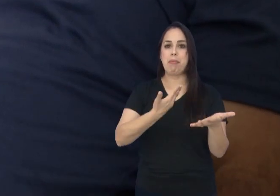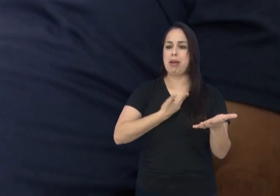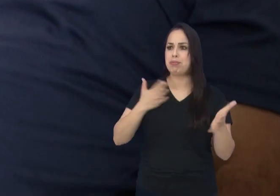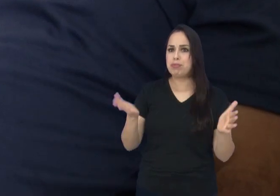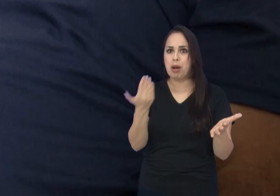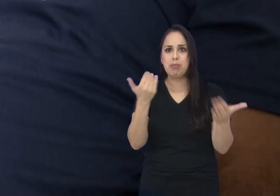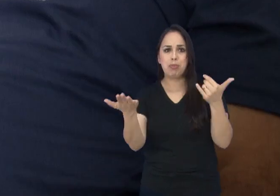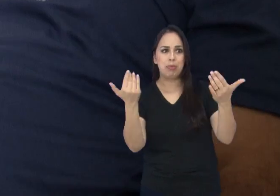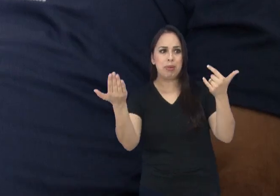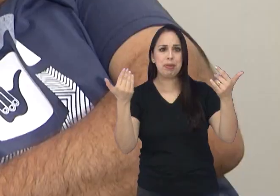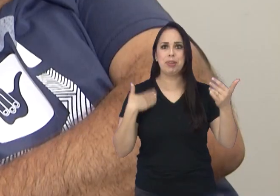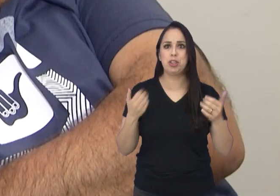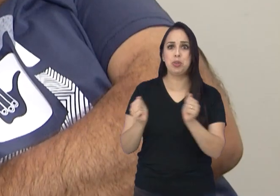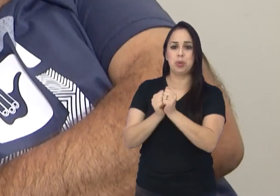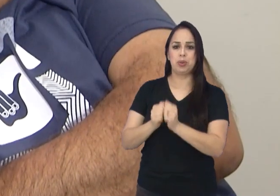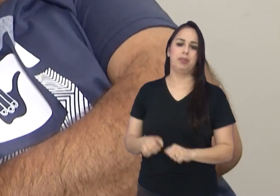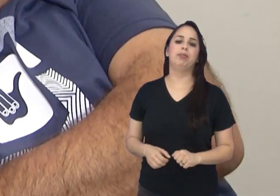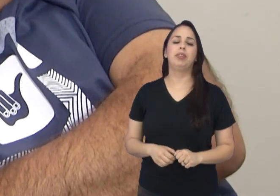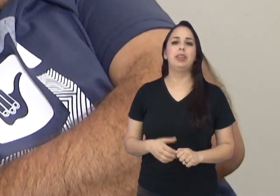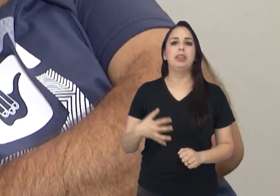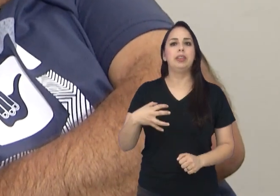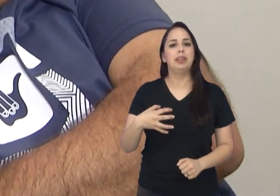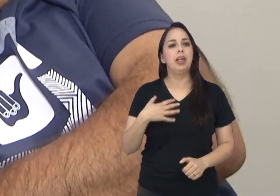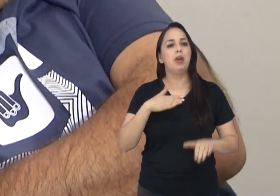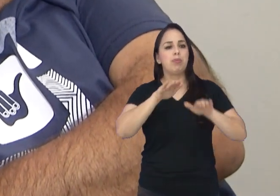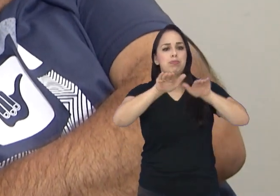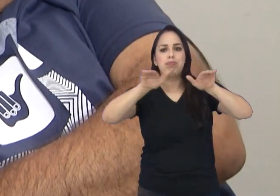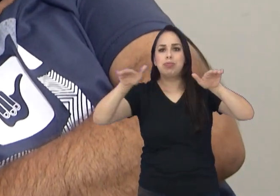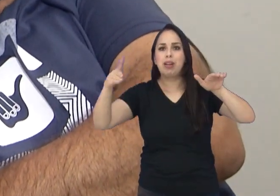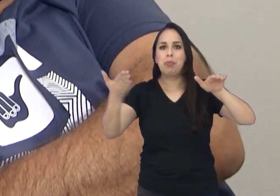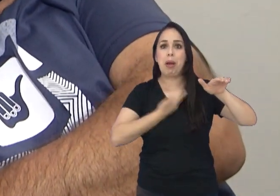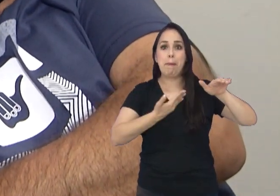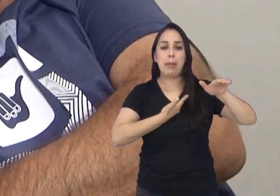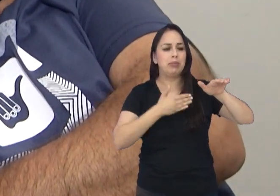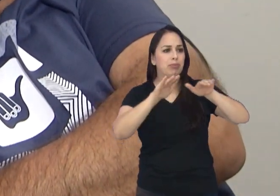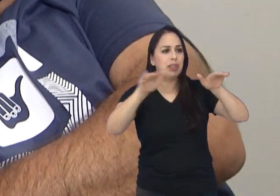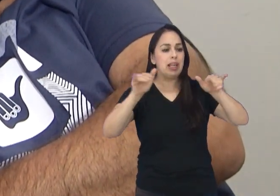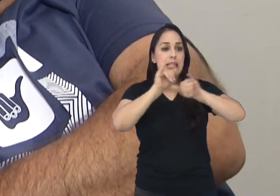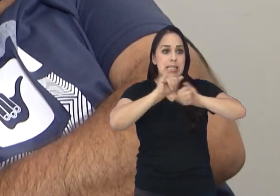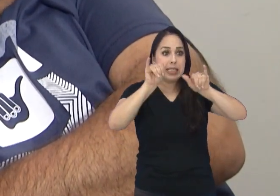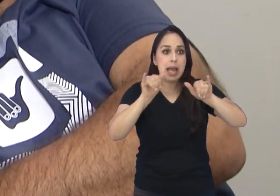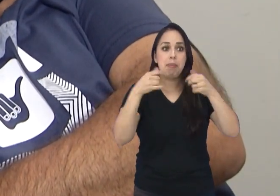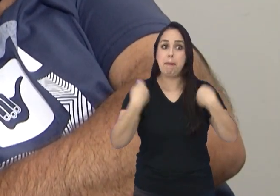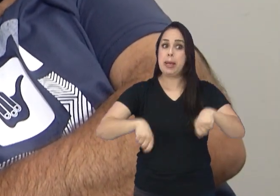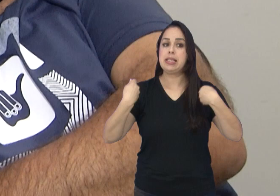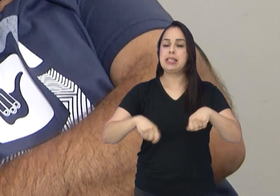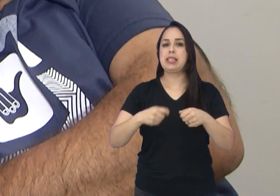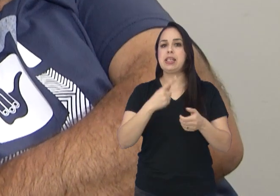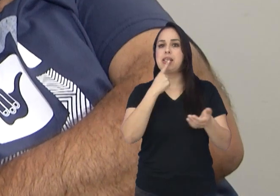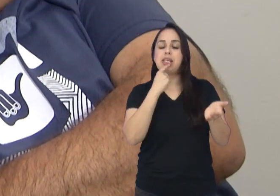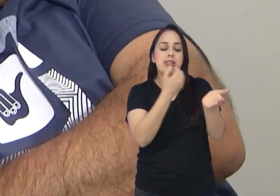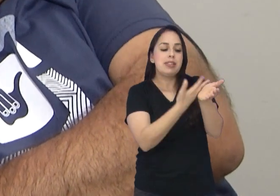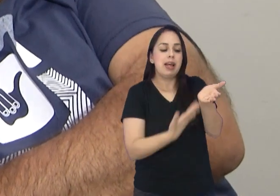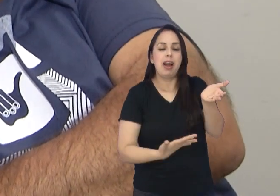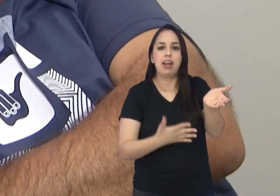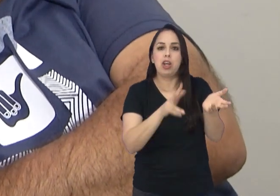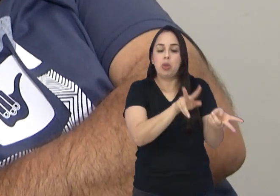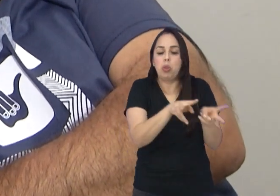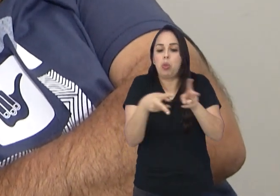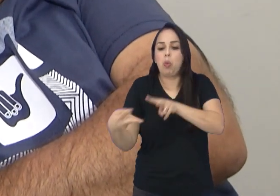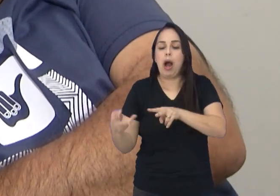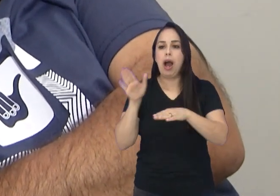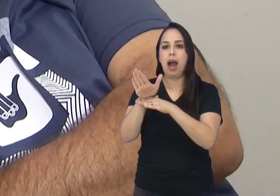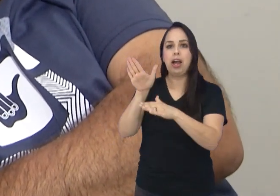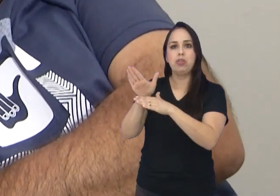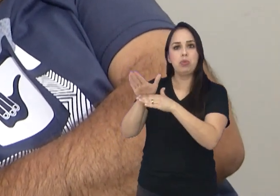repetirem o mesmo gesto. Incentivo muito meus amigos a doar sangue. Falo sempre para eles doar sangue, porque é uma forma de estar ajudando a pessoa